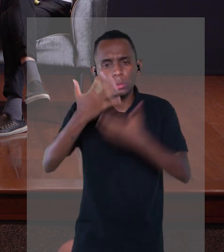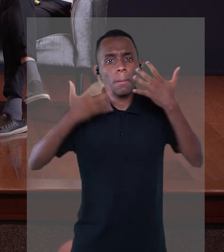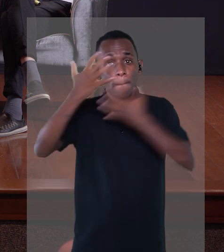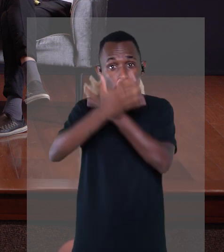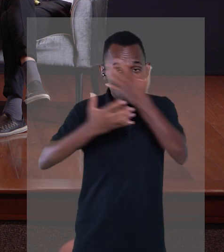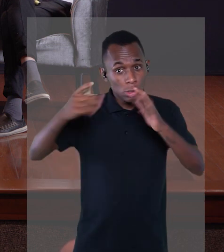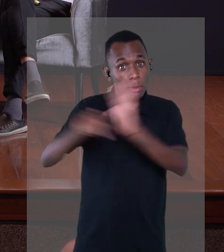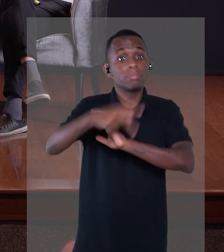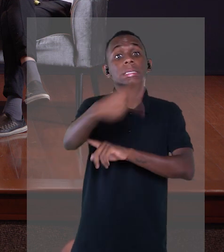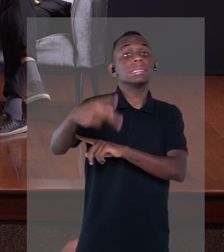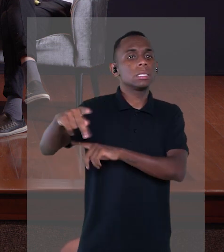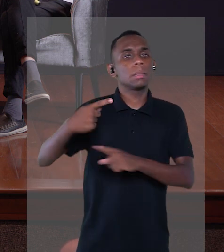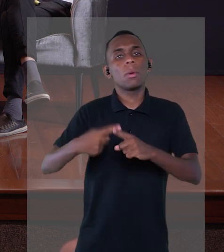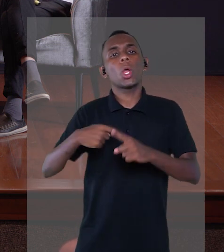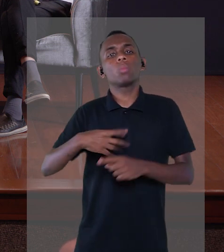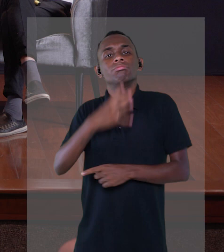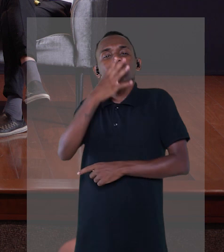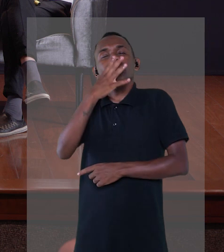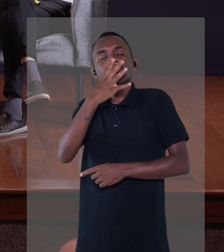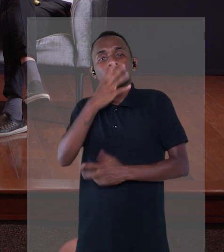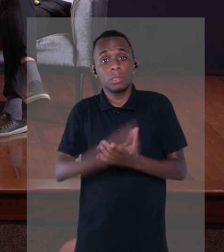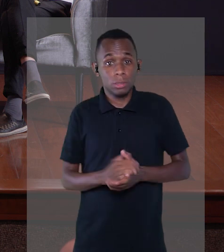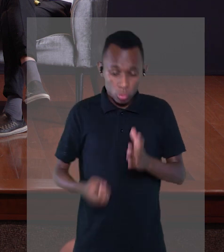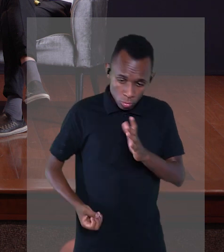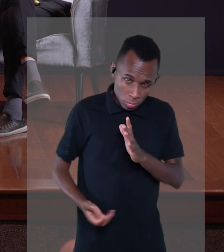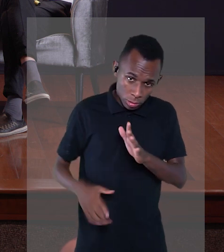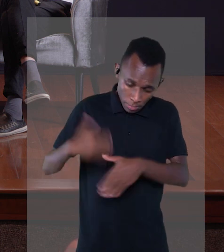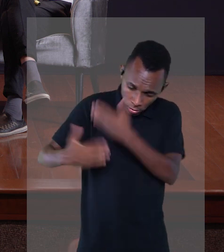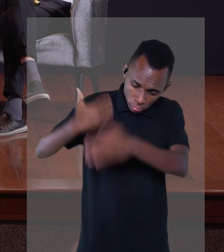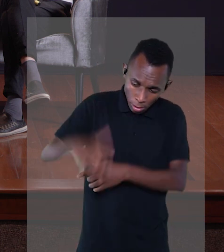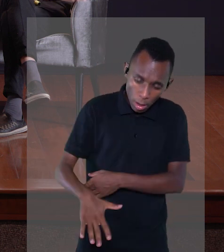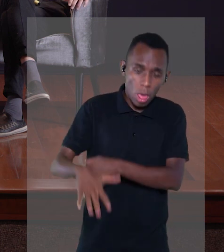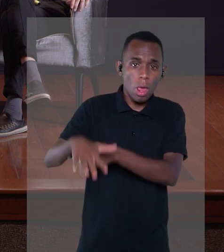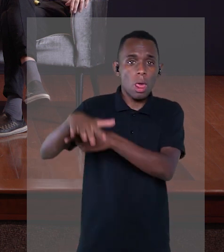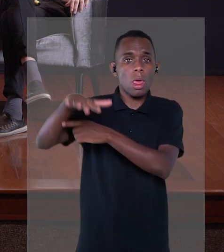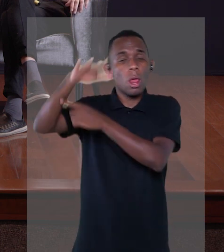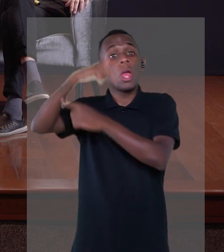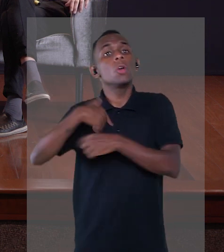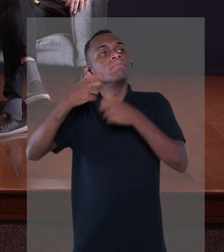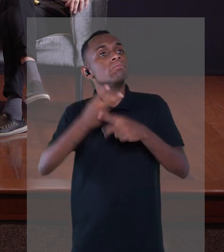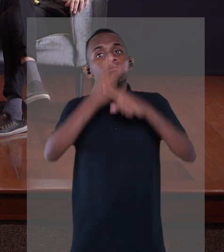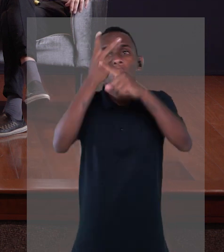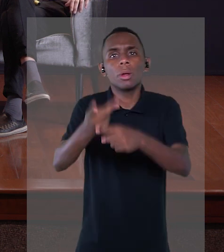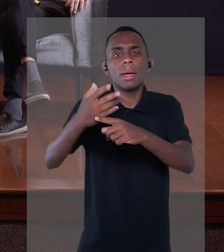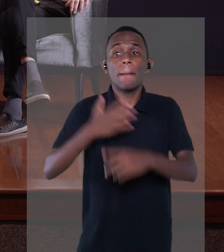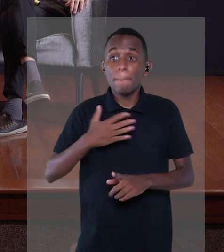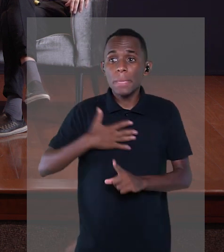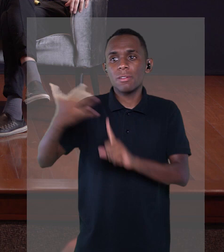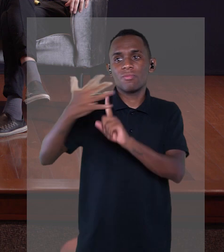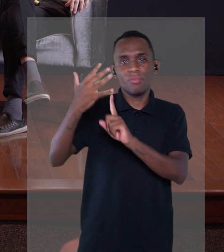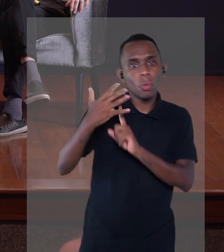tenho uma admiração muito grande, né? E, quando eu fui crescendo, eu fui buscar as minhas próprias influências, as minhas próprias